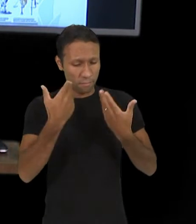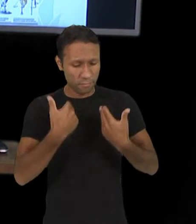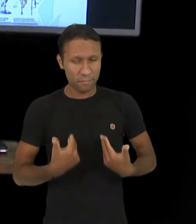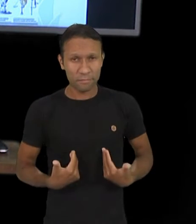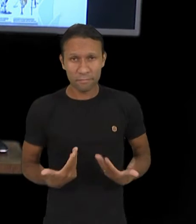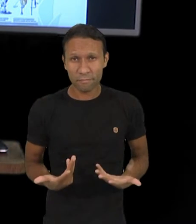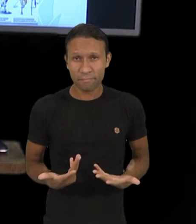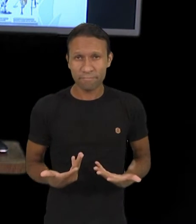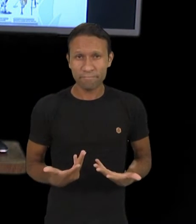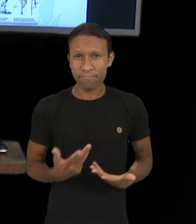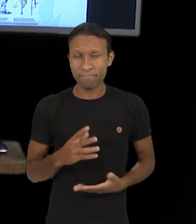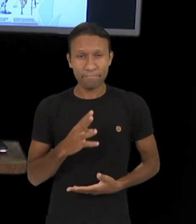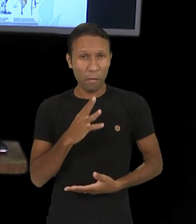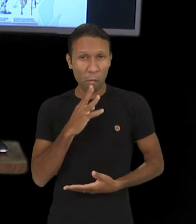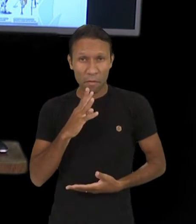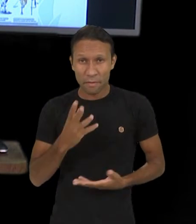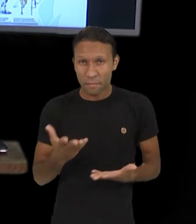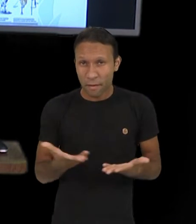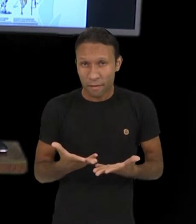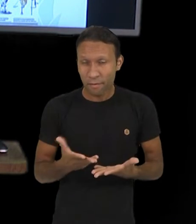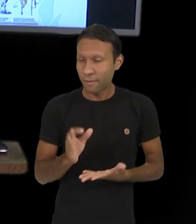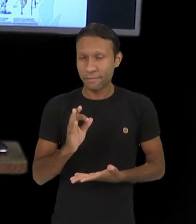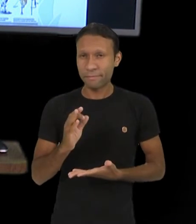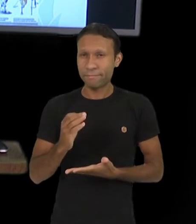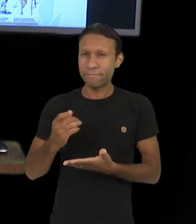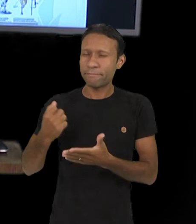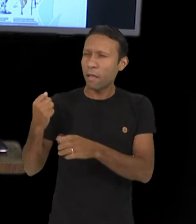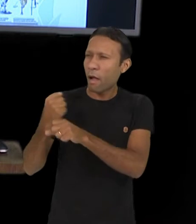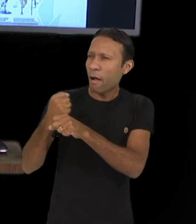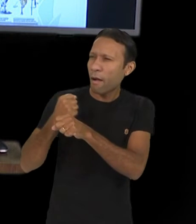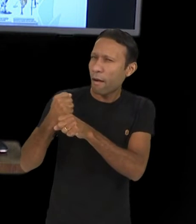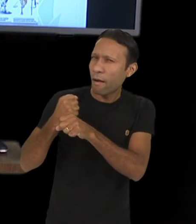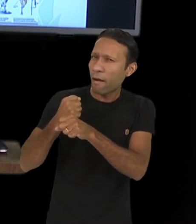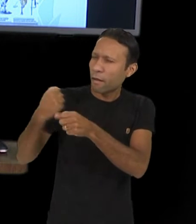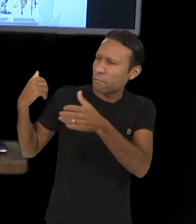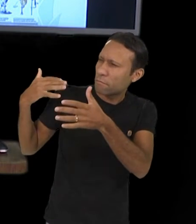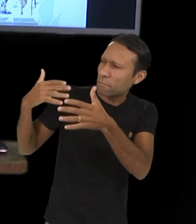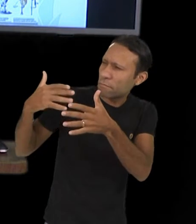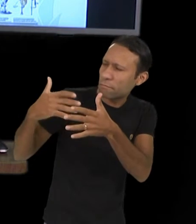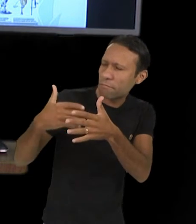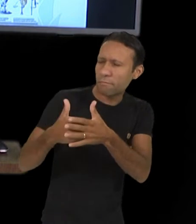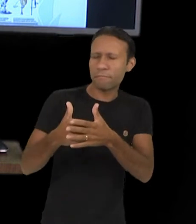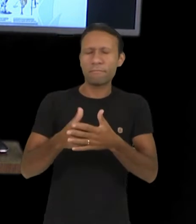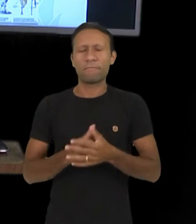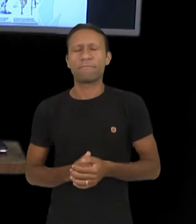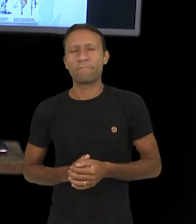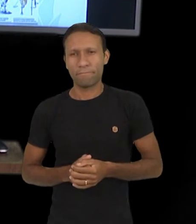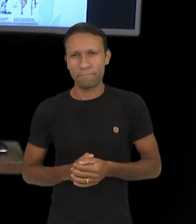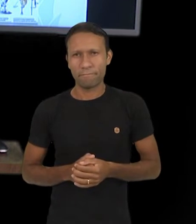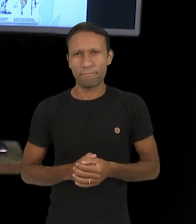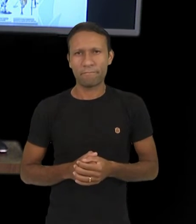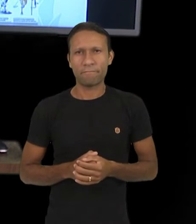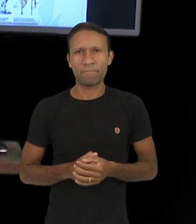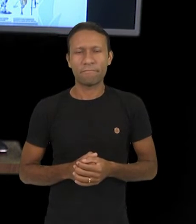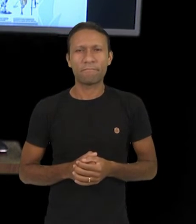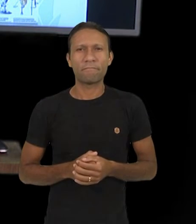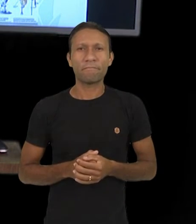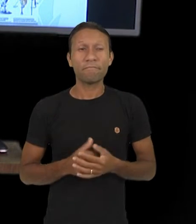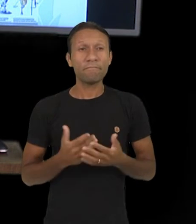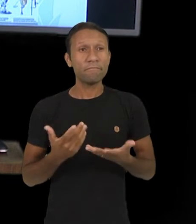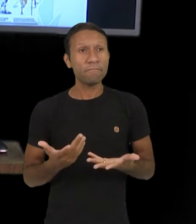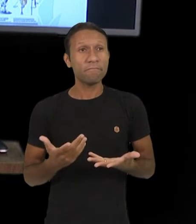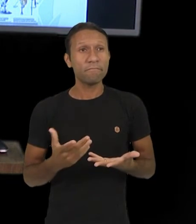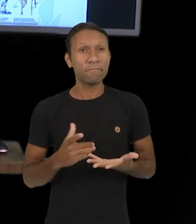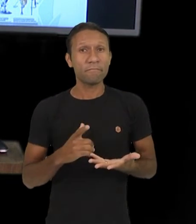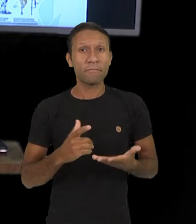corpo. Então não é um conhecimento de agora, não é uma curiosidade de agora, é uma curiosidade que o ser humano tem de muito tempo atrás,